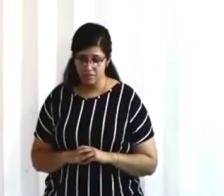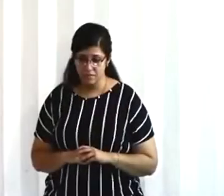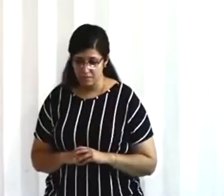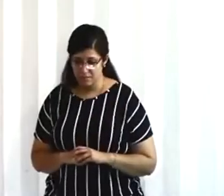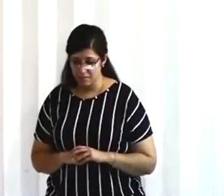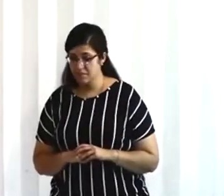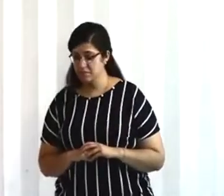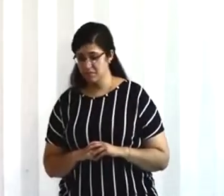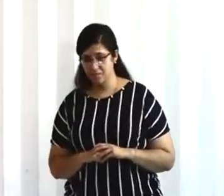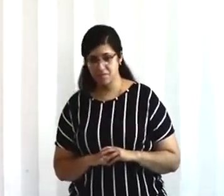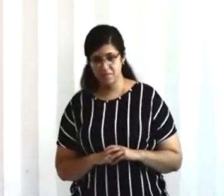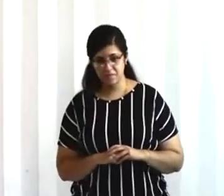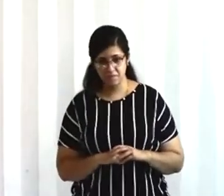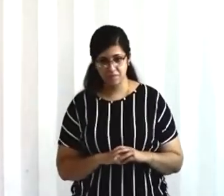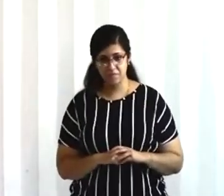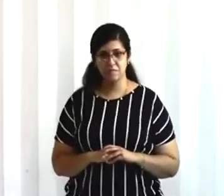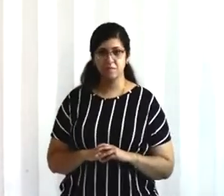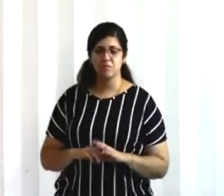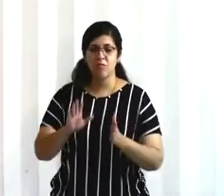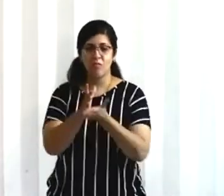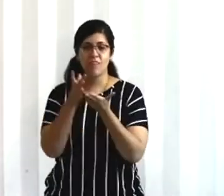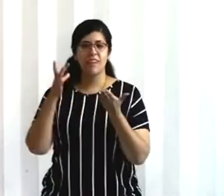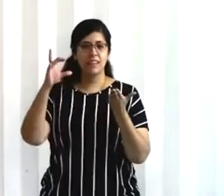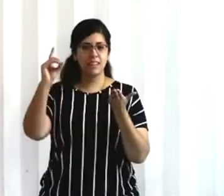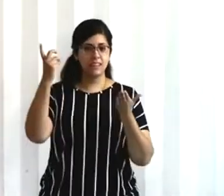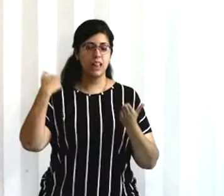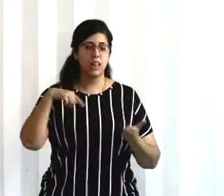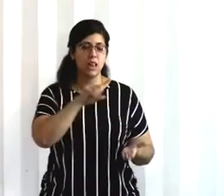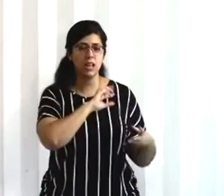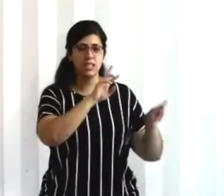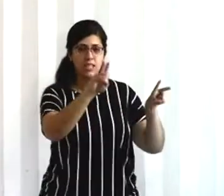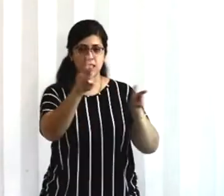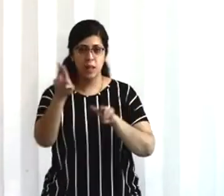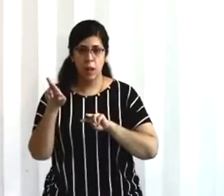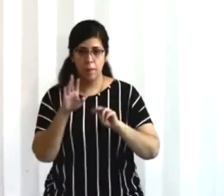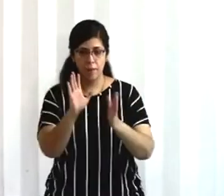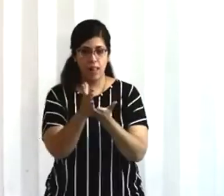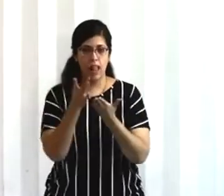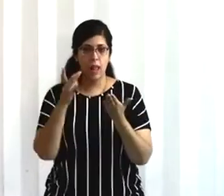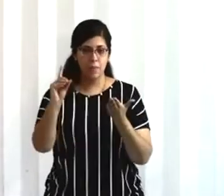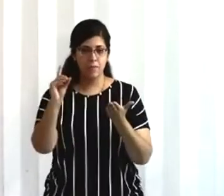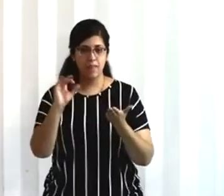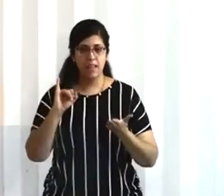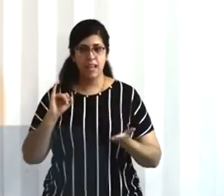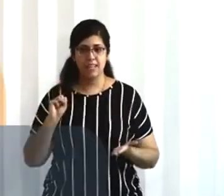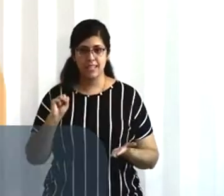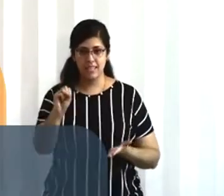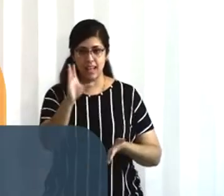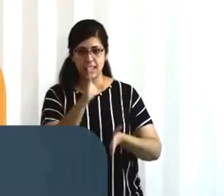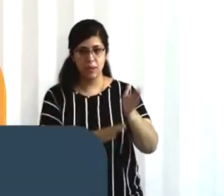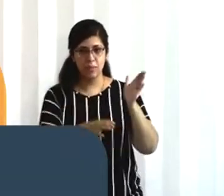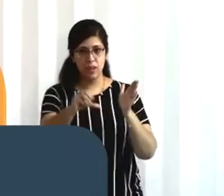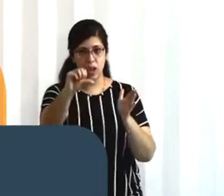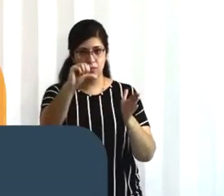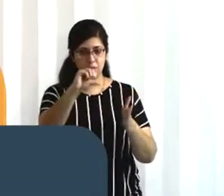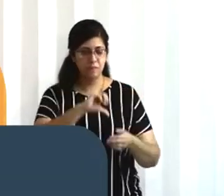Meus irmãos, abramos a palavra do nosso Senhor no profeta Isaías, capítulo 9.